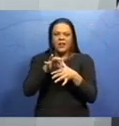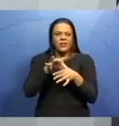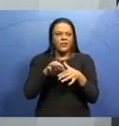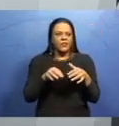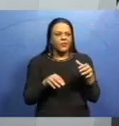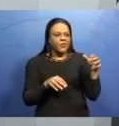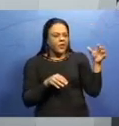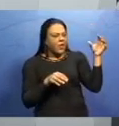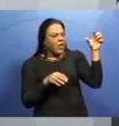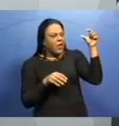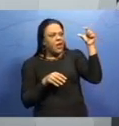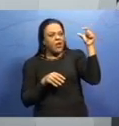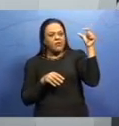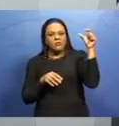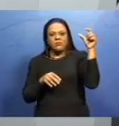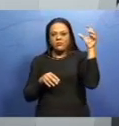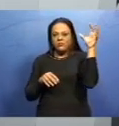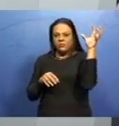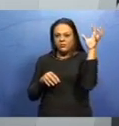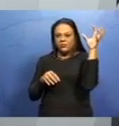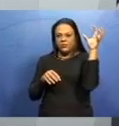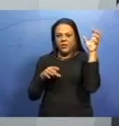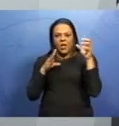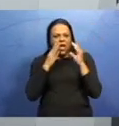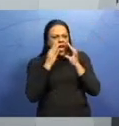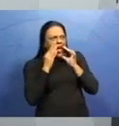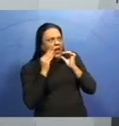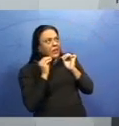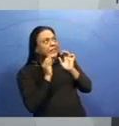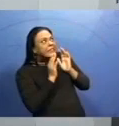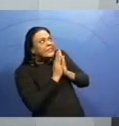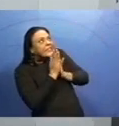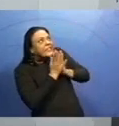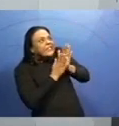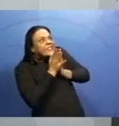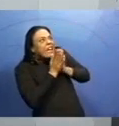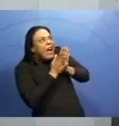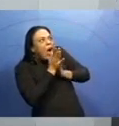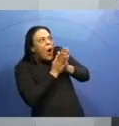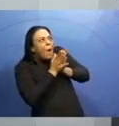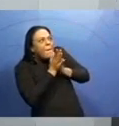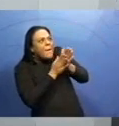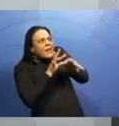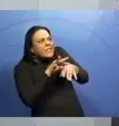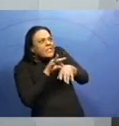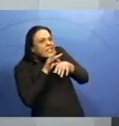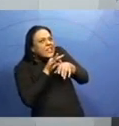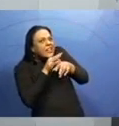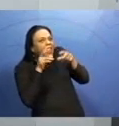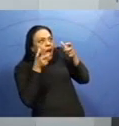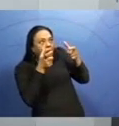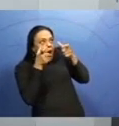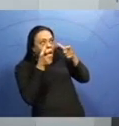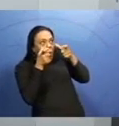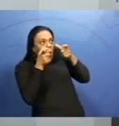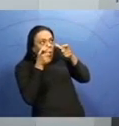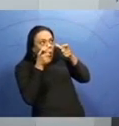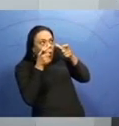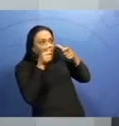Olha lá a cena. A raposa toda sorrateira ali, né? De olho na